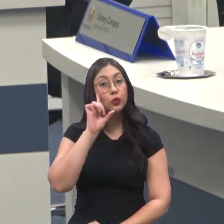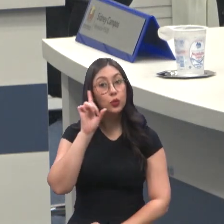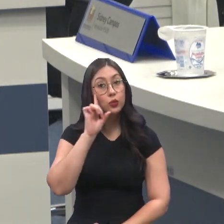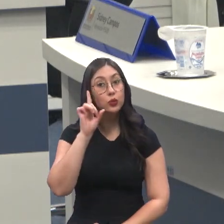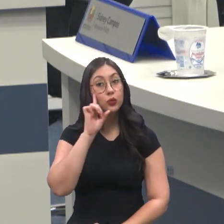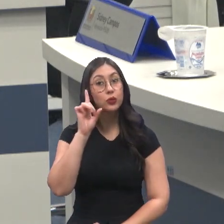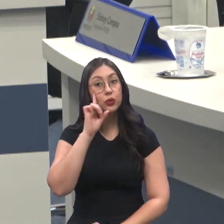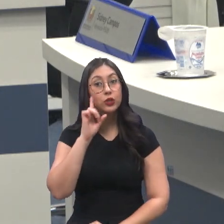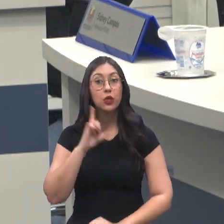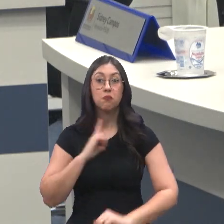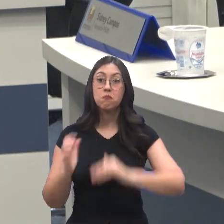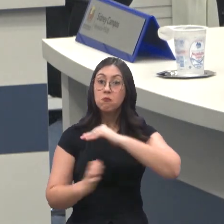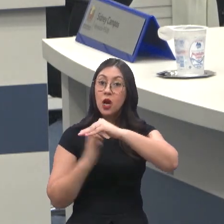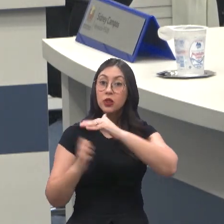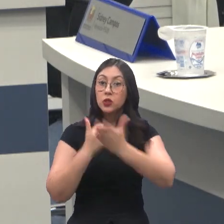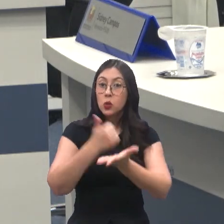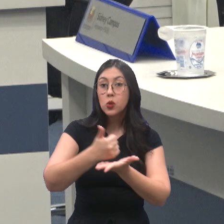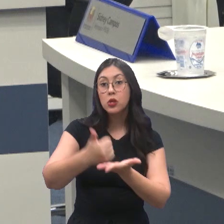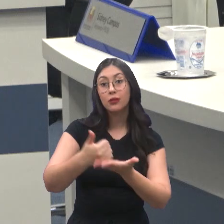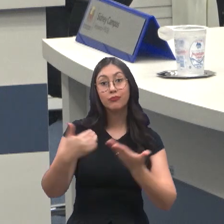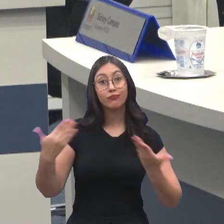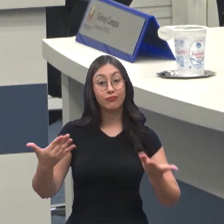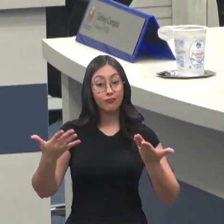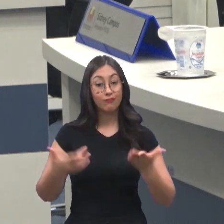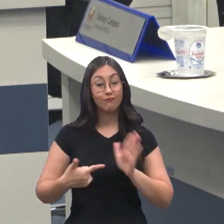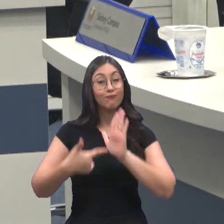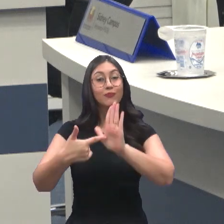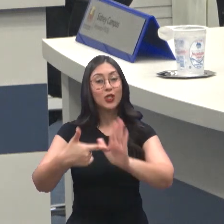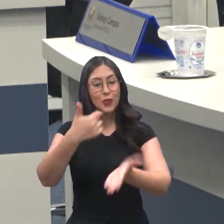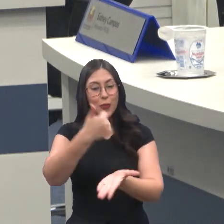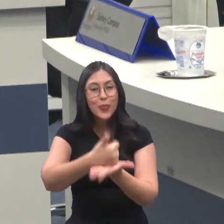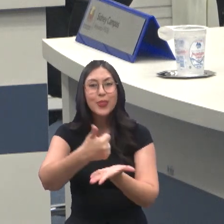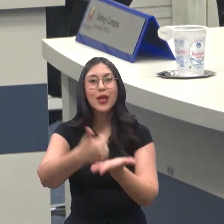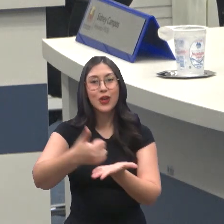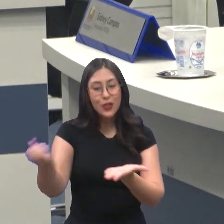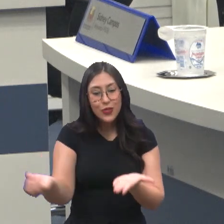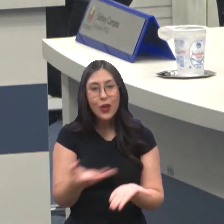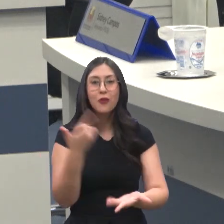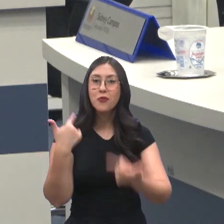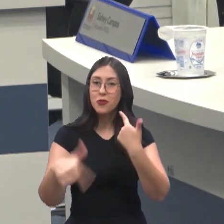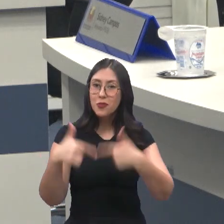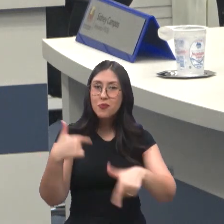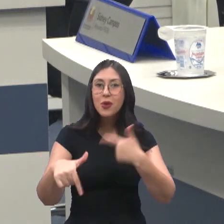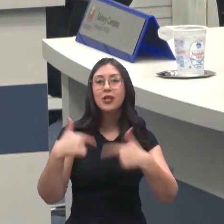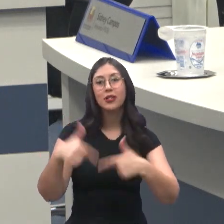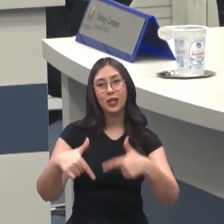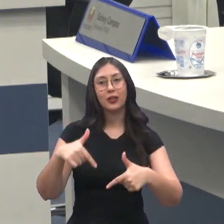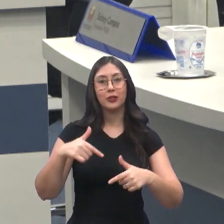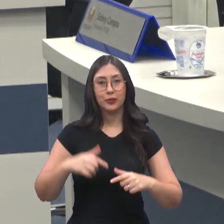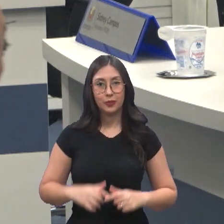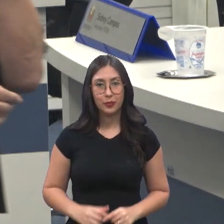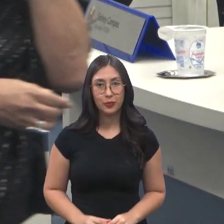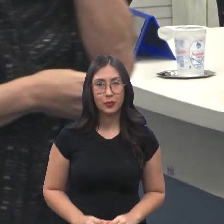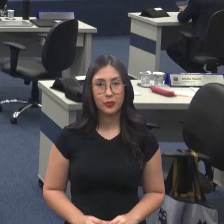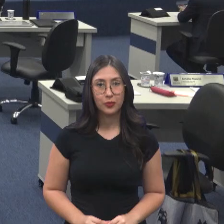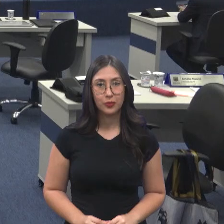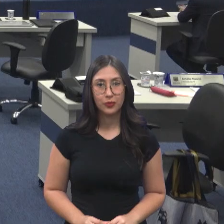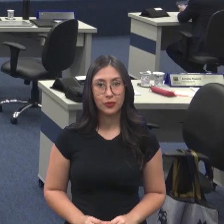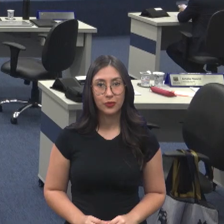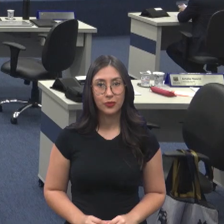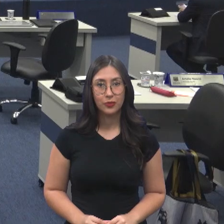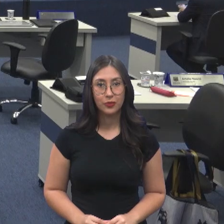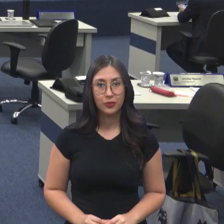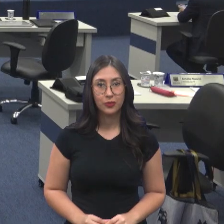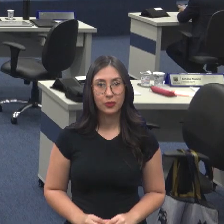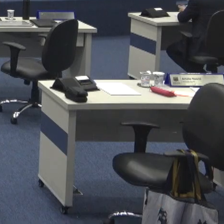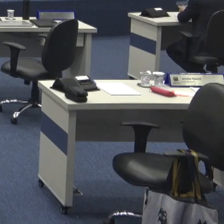está contratando. Então, isso é o governo Lula, contratação de novos trabalhadores no mercado de trabalho.